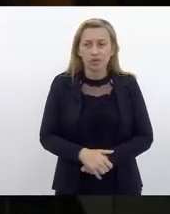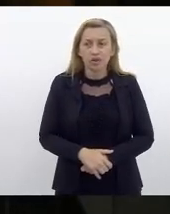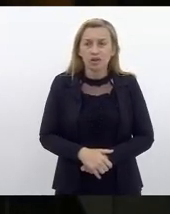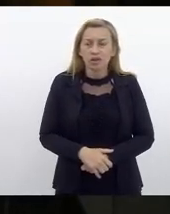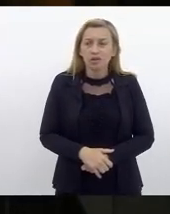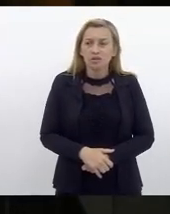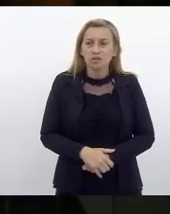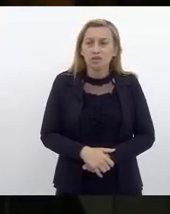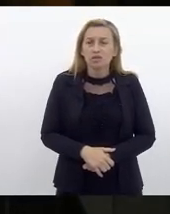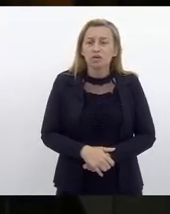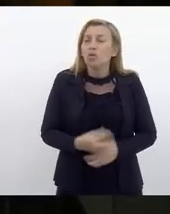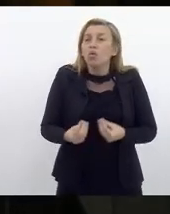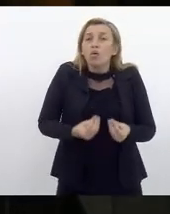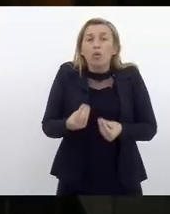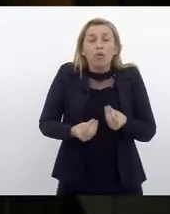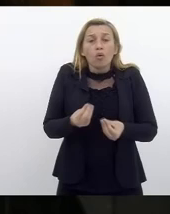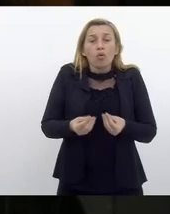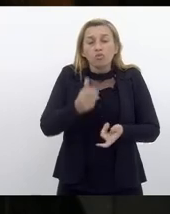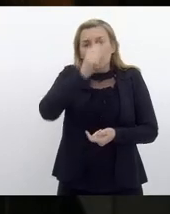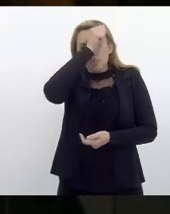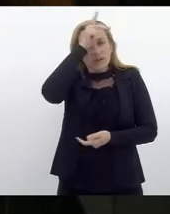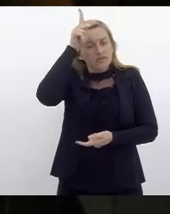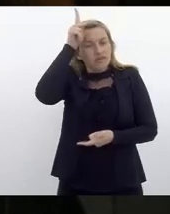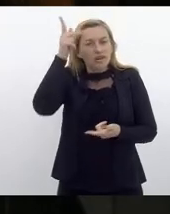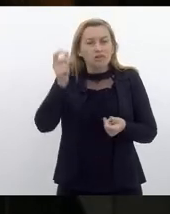Que consideração é essa desse prefeito